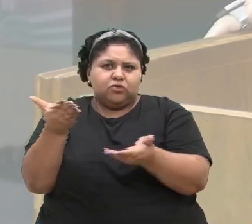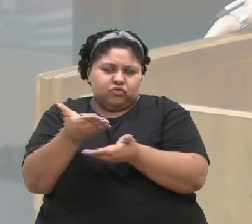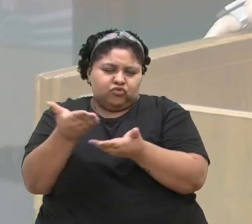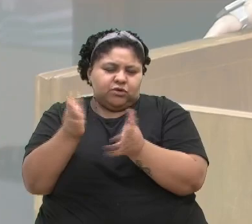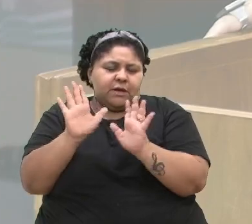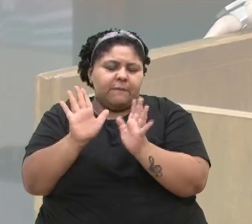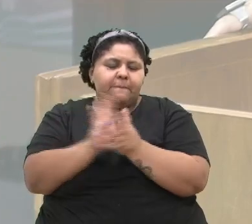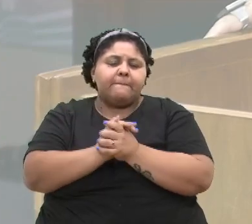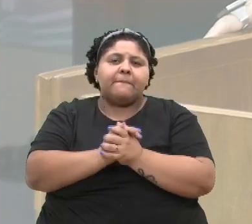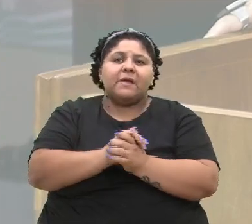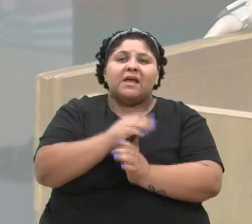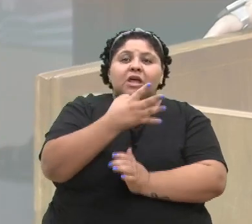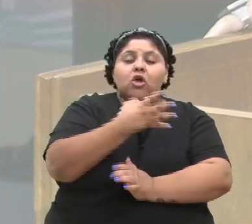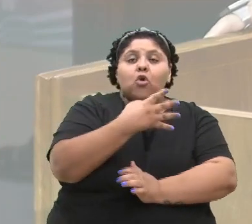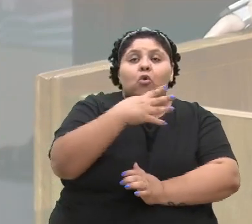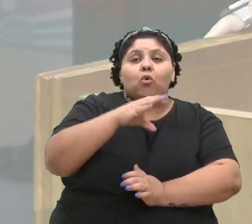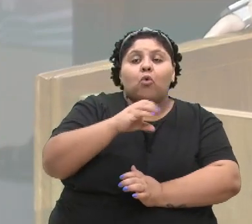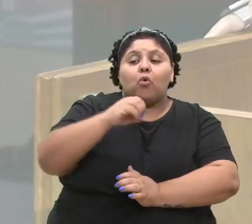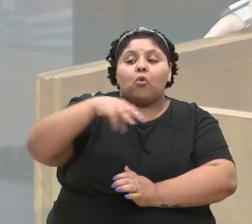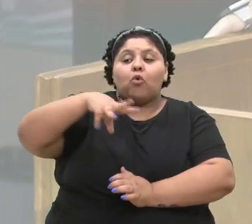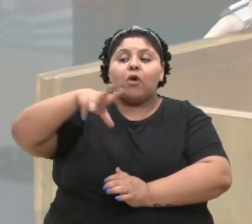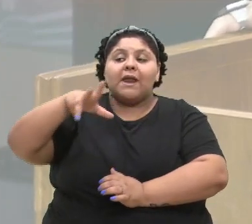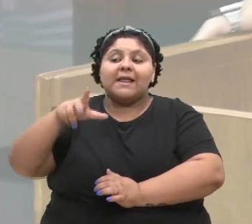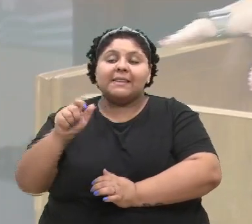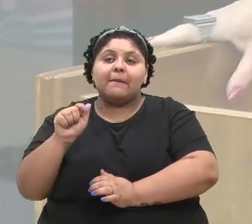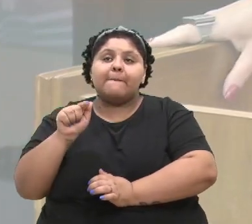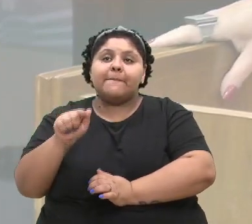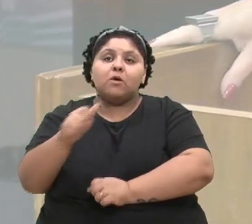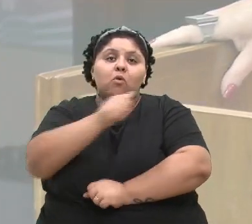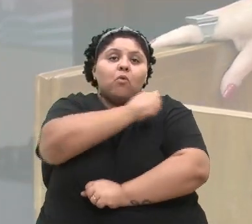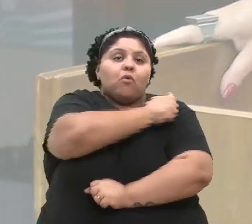enfim, 40.000